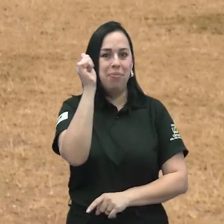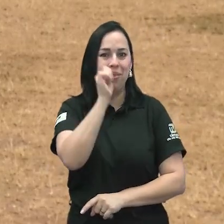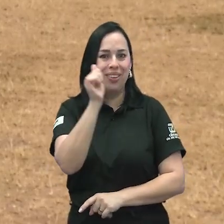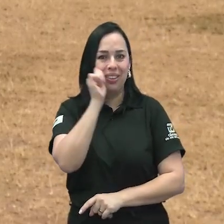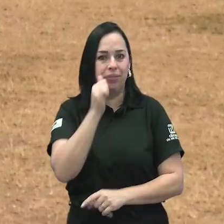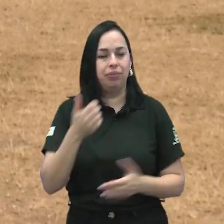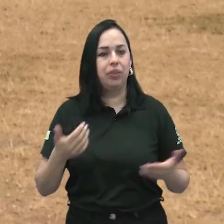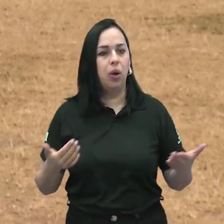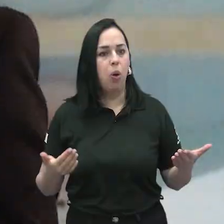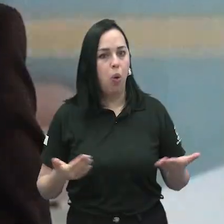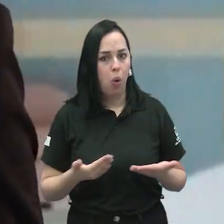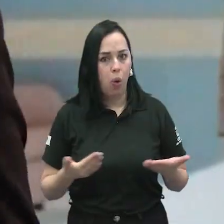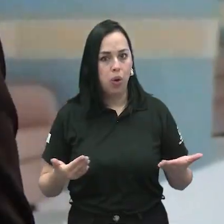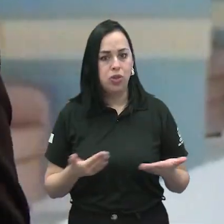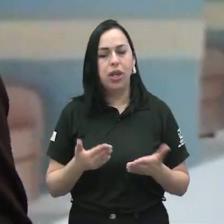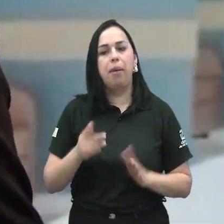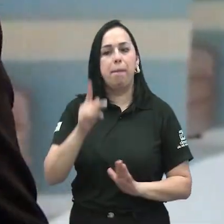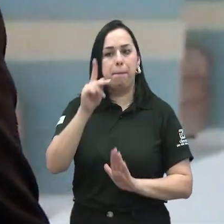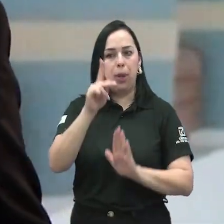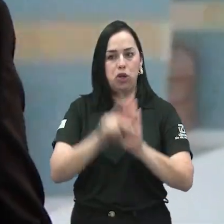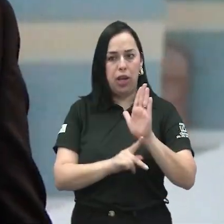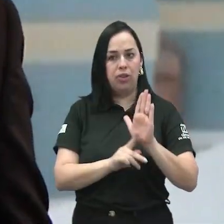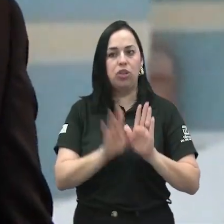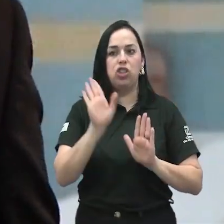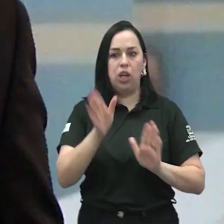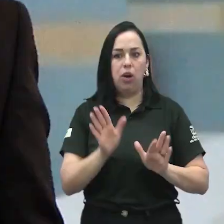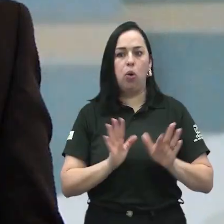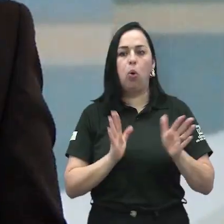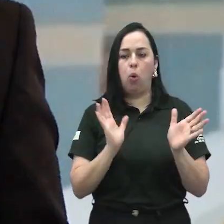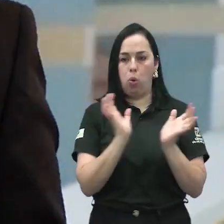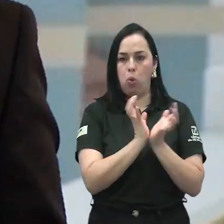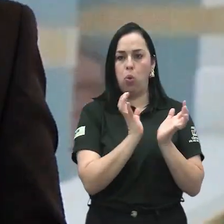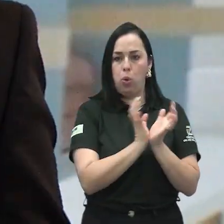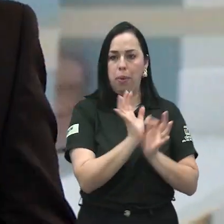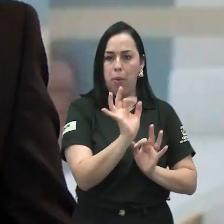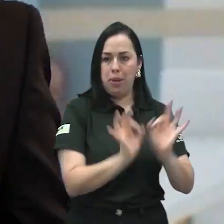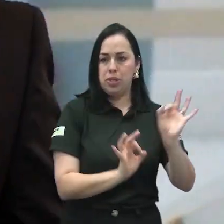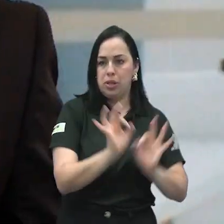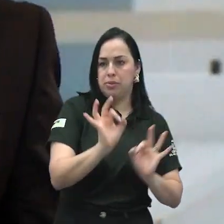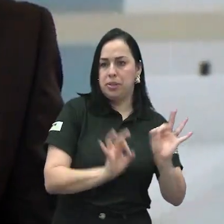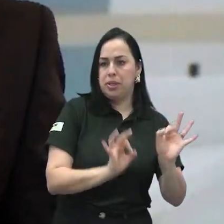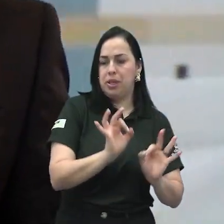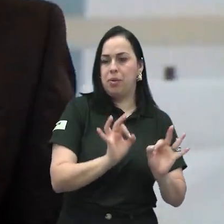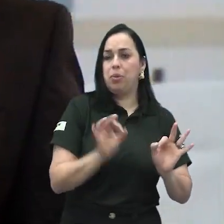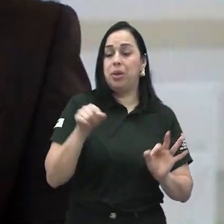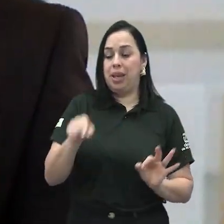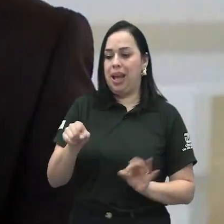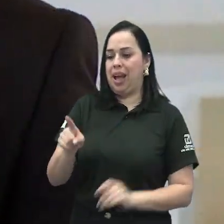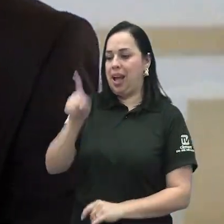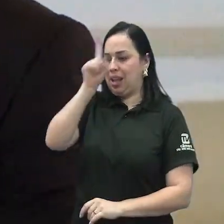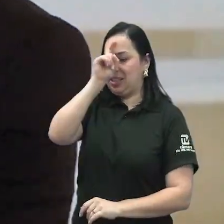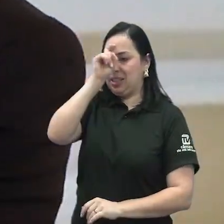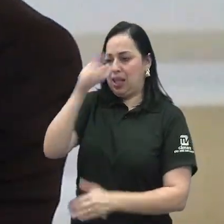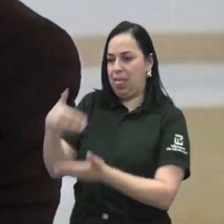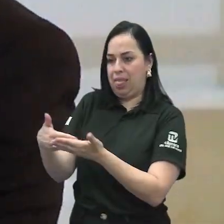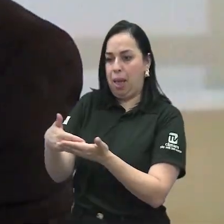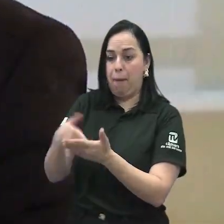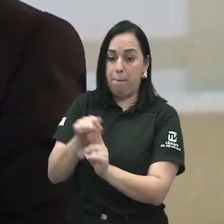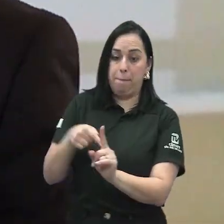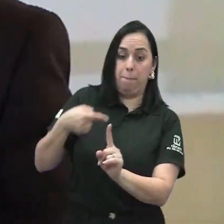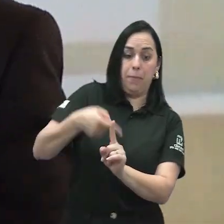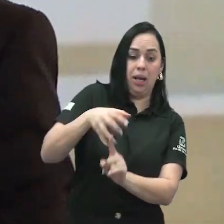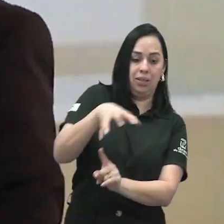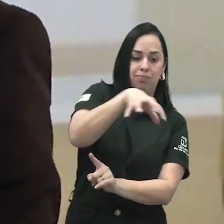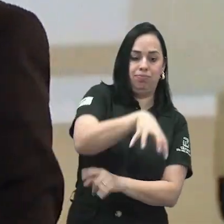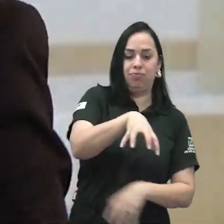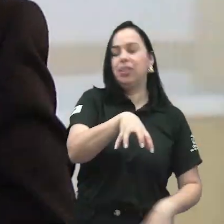o Hospital da Mulher. Hoje nós já temos alguns projetos já sendo elaborados pela nossa equipe de obras para que a gente consiga anexar a